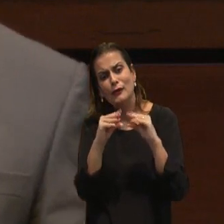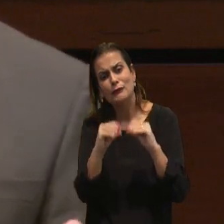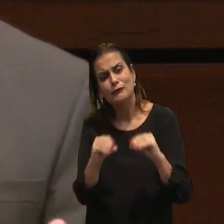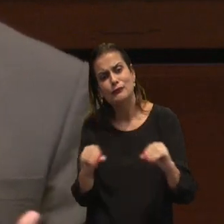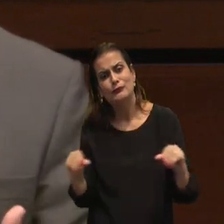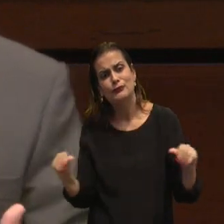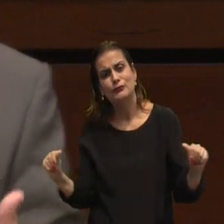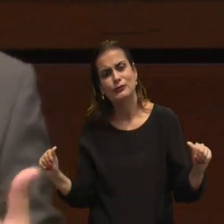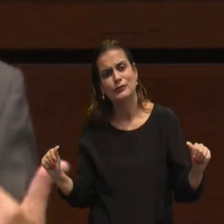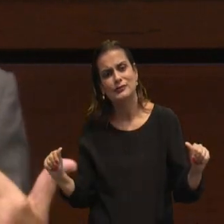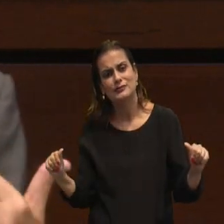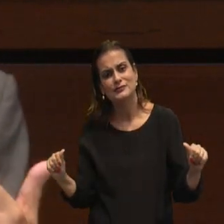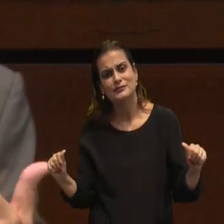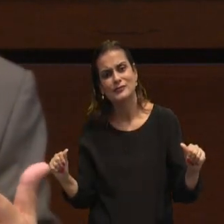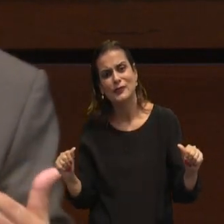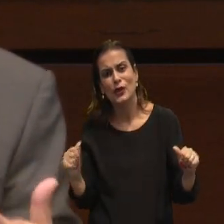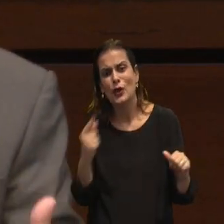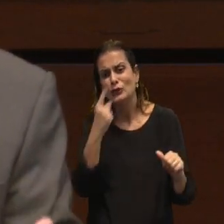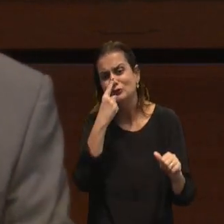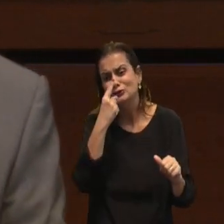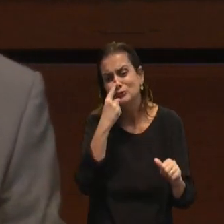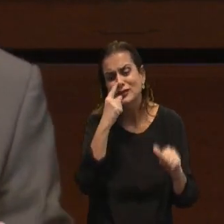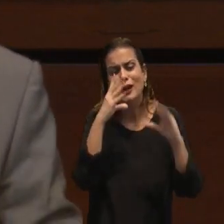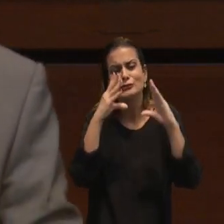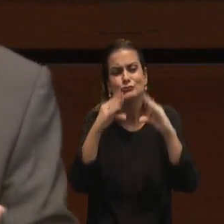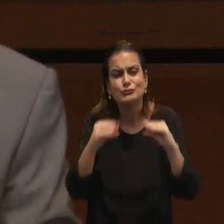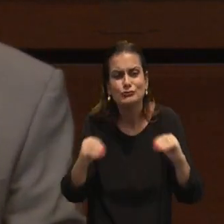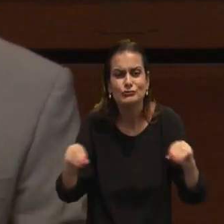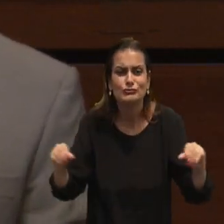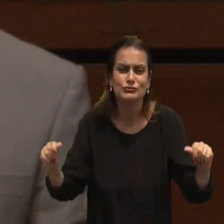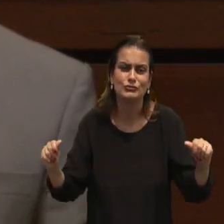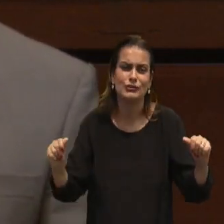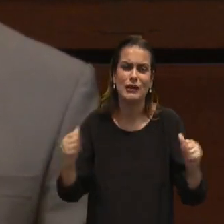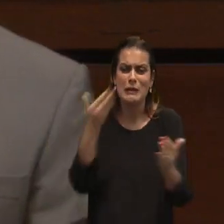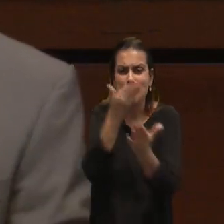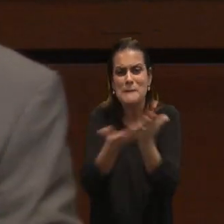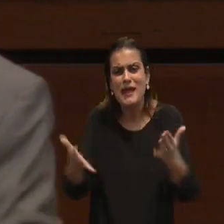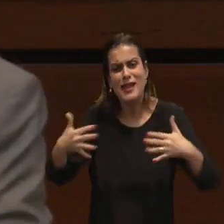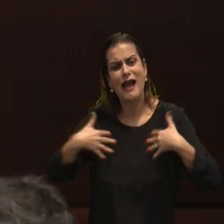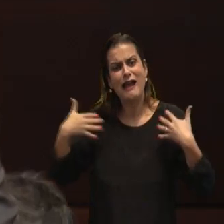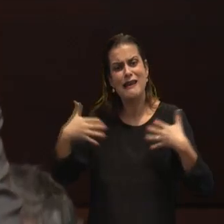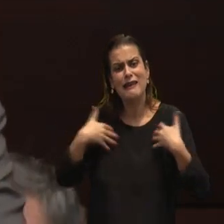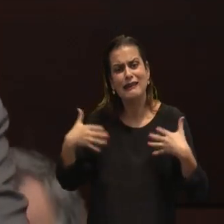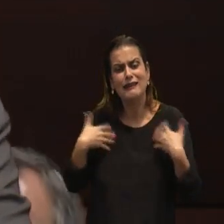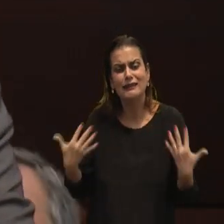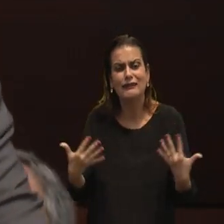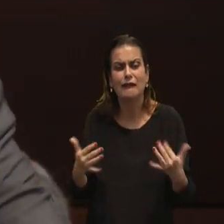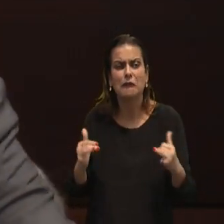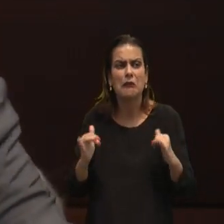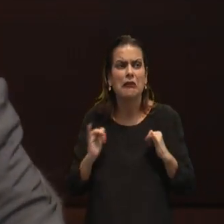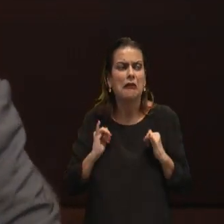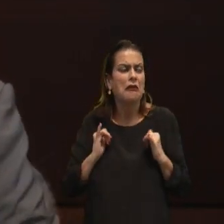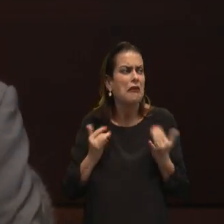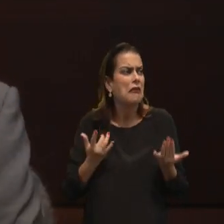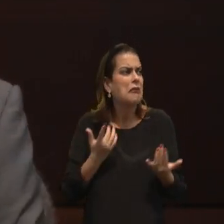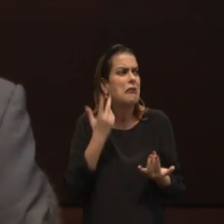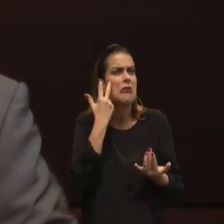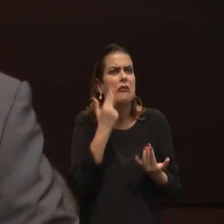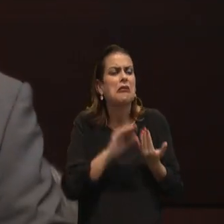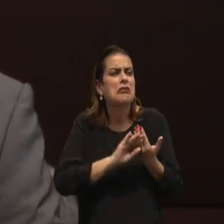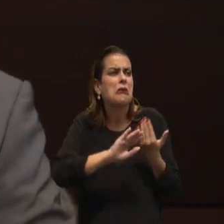O contato vai diminuindo e elas vão perdendo aquela alegria, elas vão se acomodando a uma situação